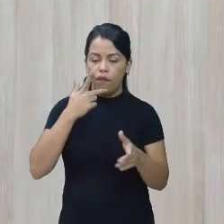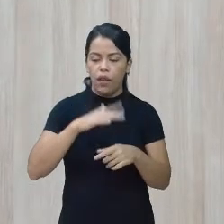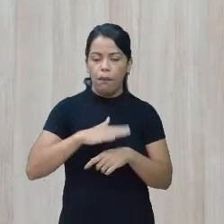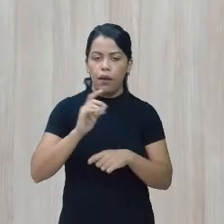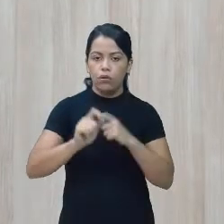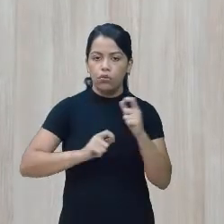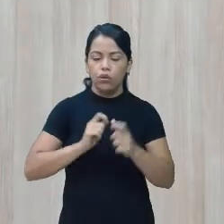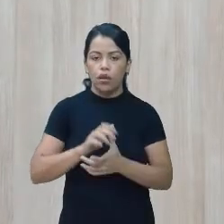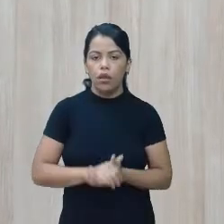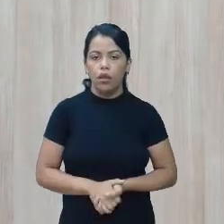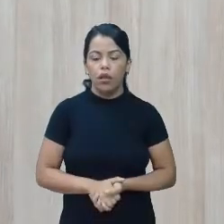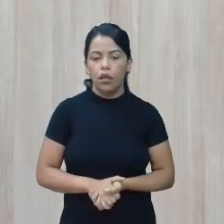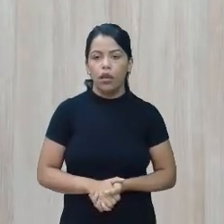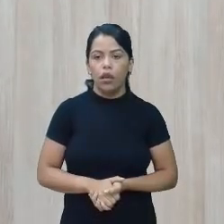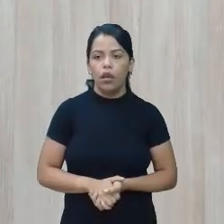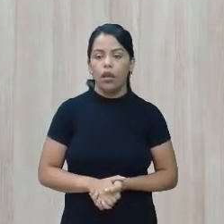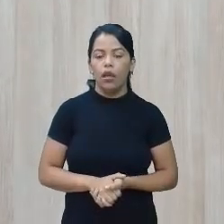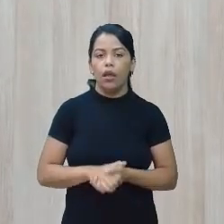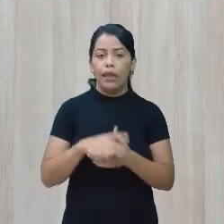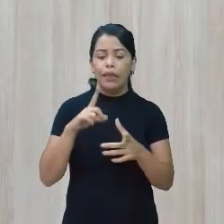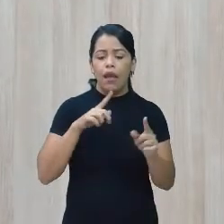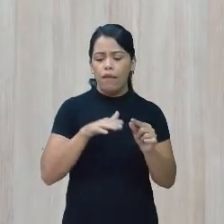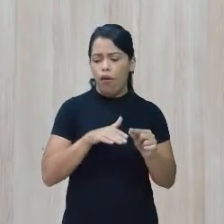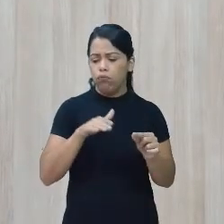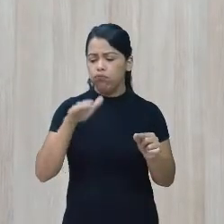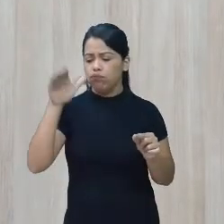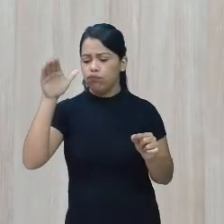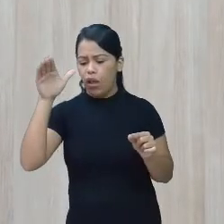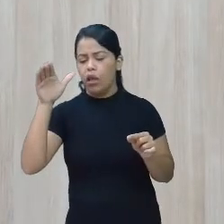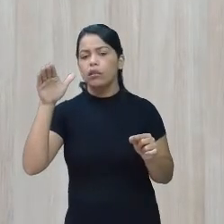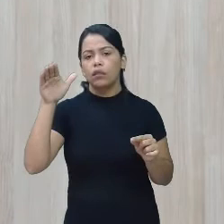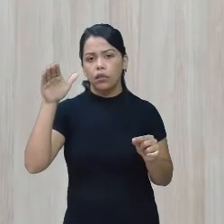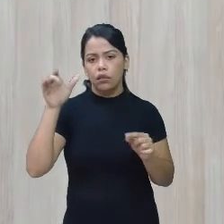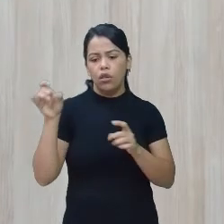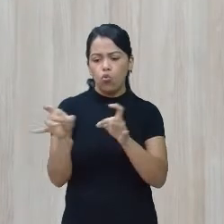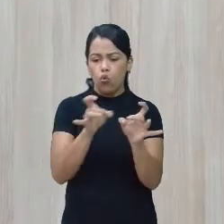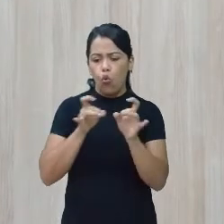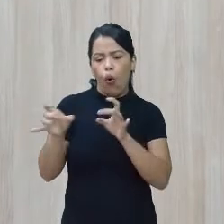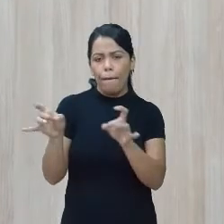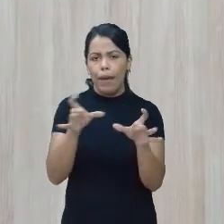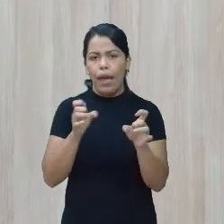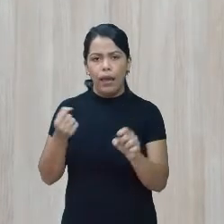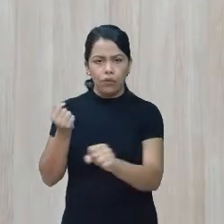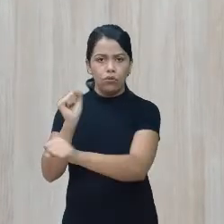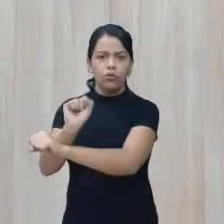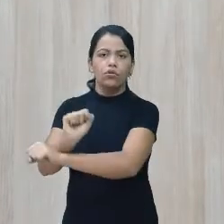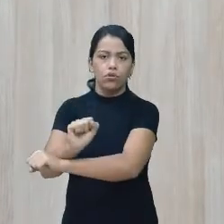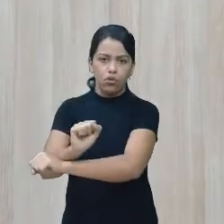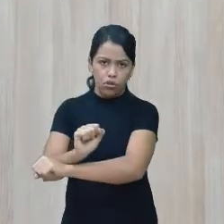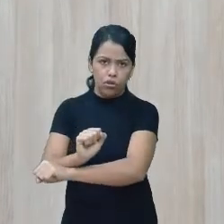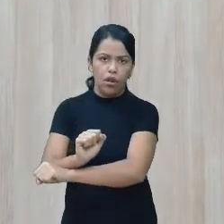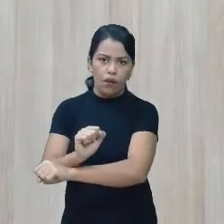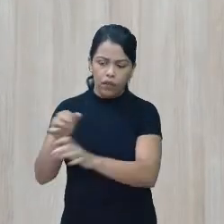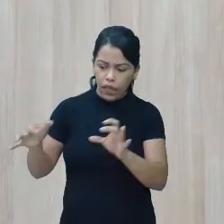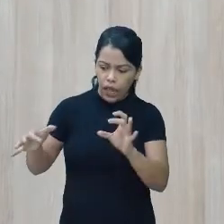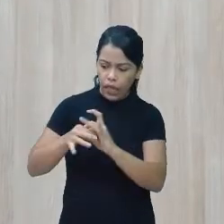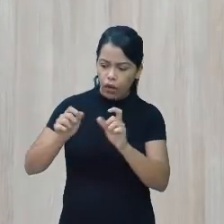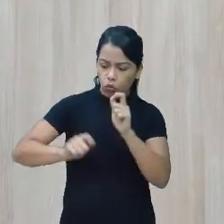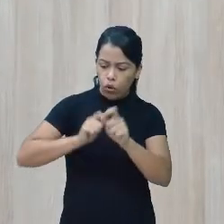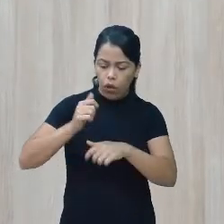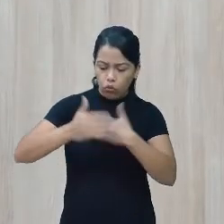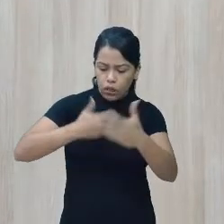mais, é justamente de um grande crescimento do tráfico de pessoas escravizadas, está ligado ao próprio desenvolvimento da economia no